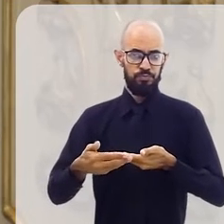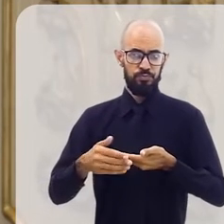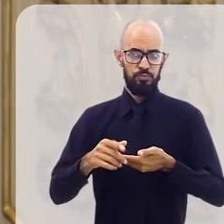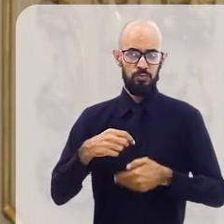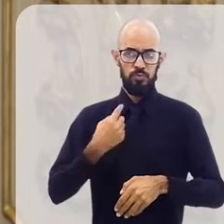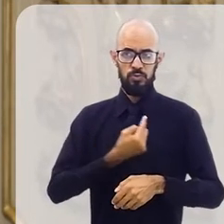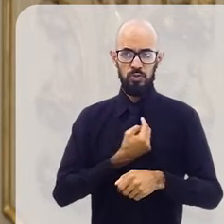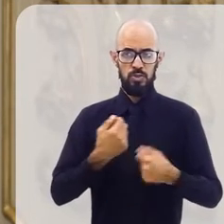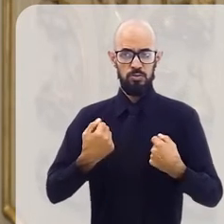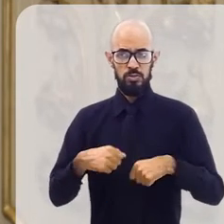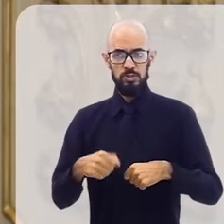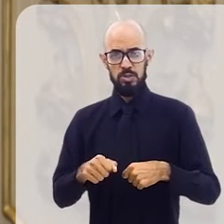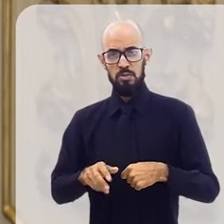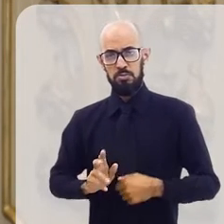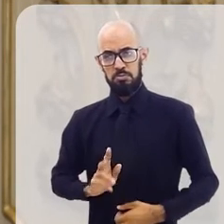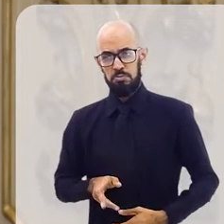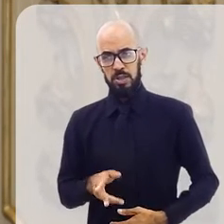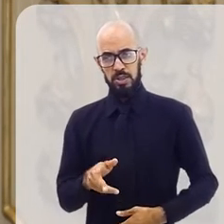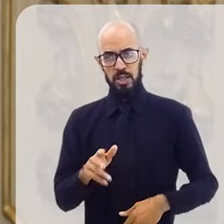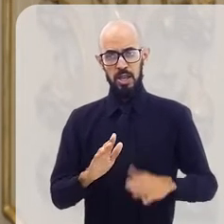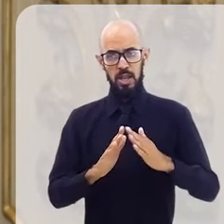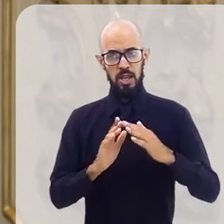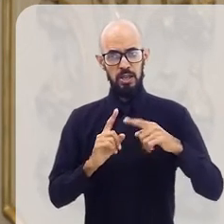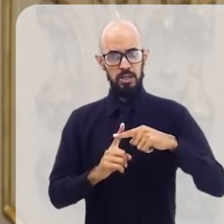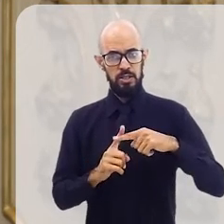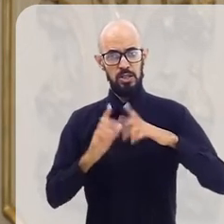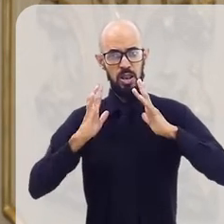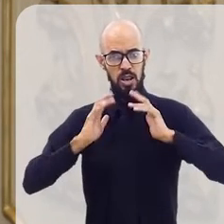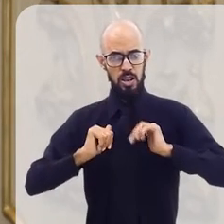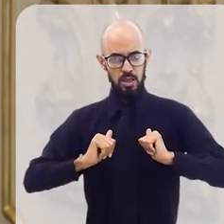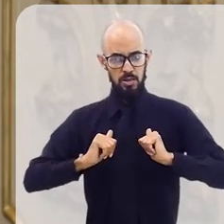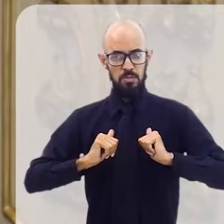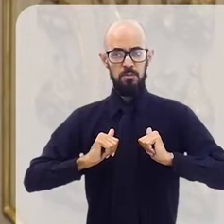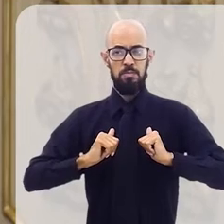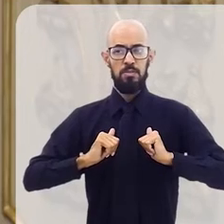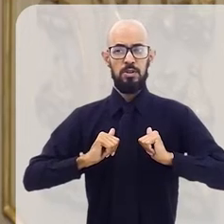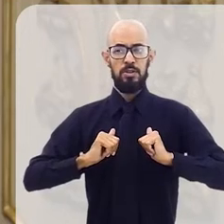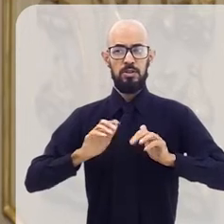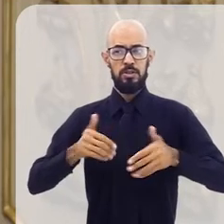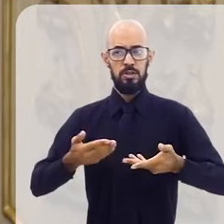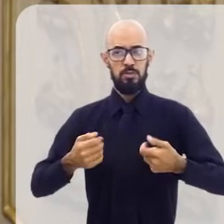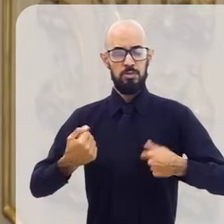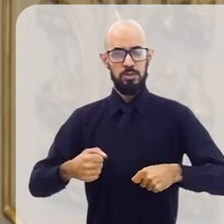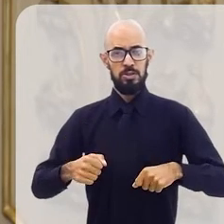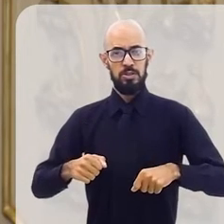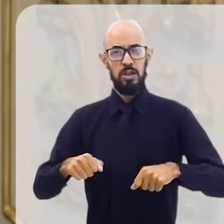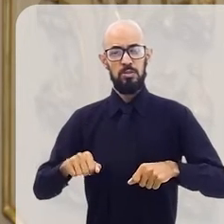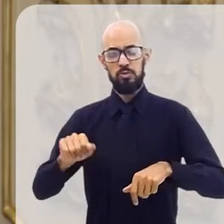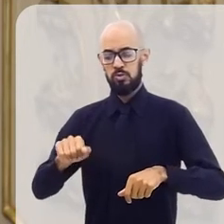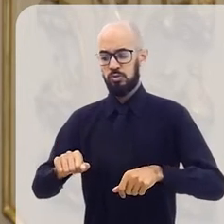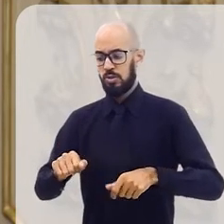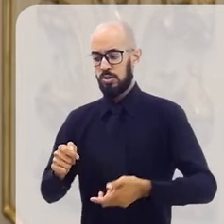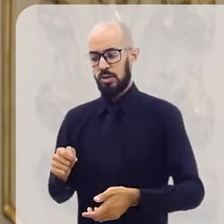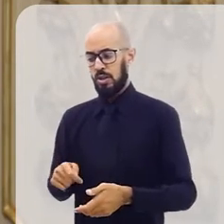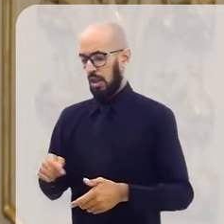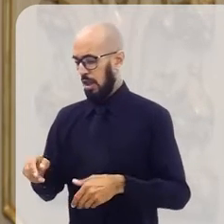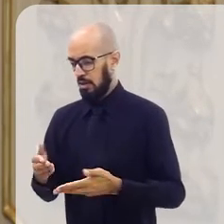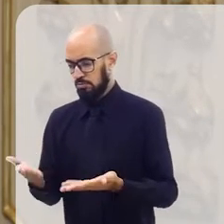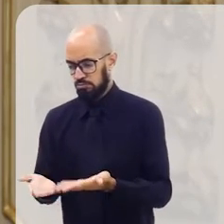que precisamos manter a igreja limpa eu manter a igreja Então precisamos do trato com os funcionários